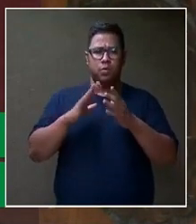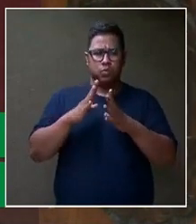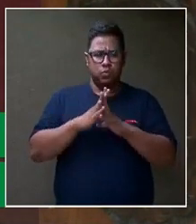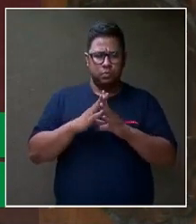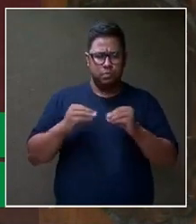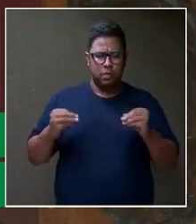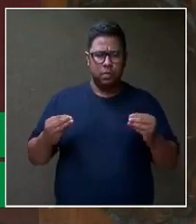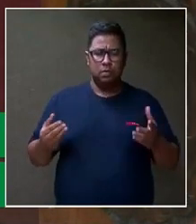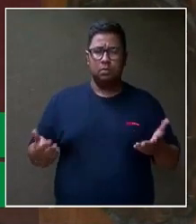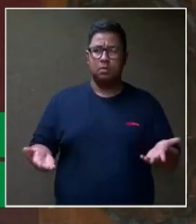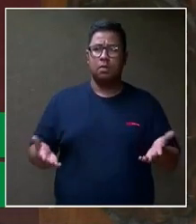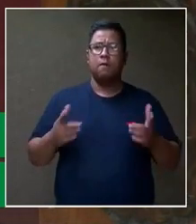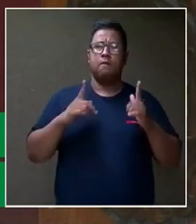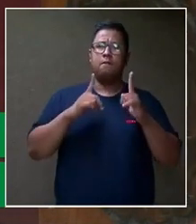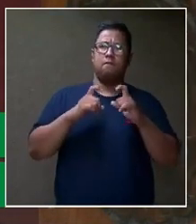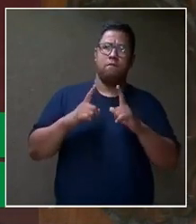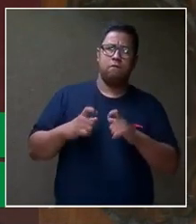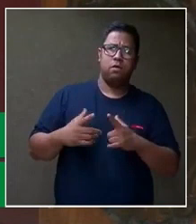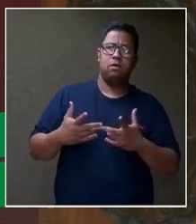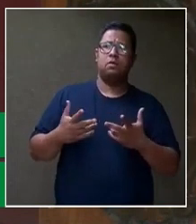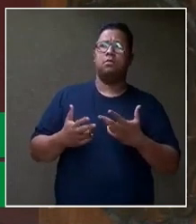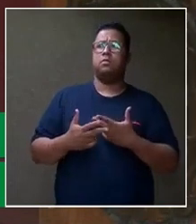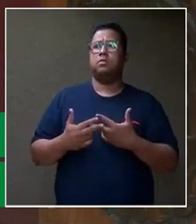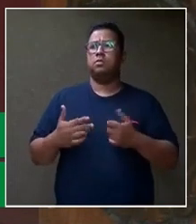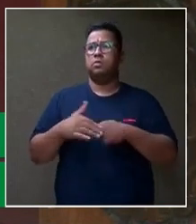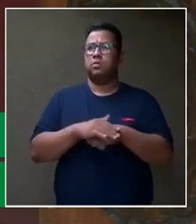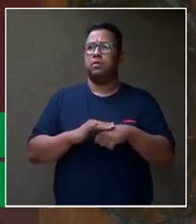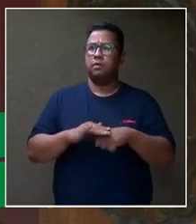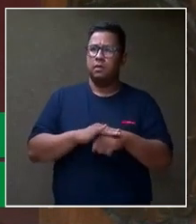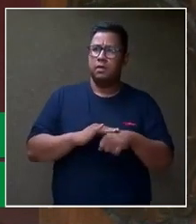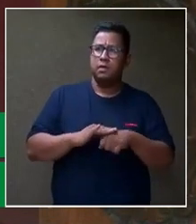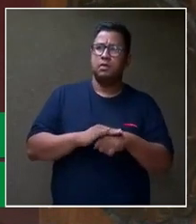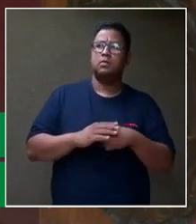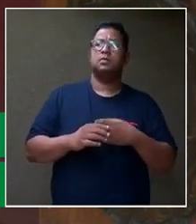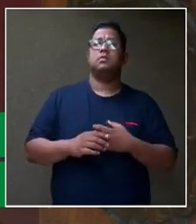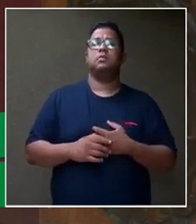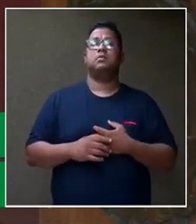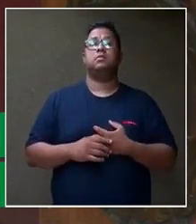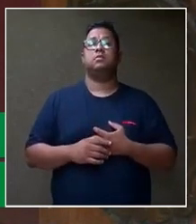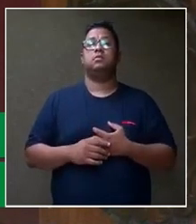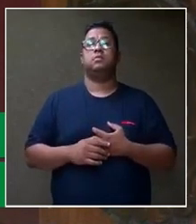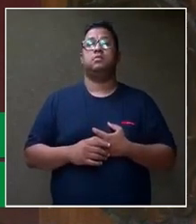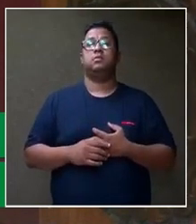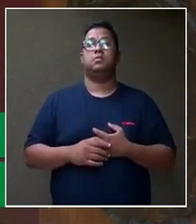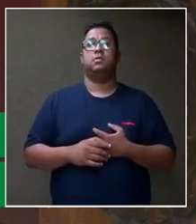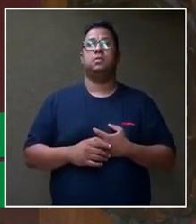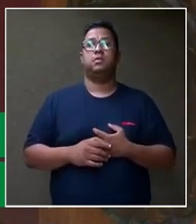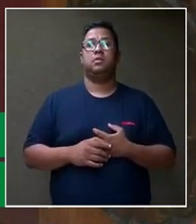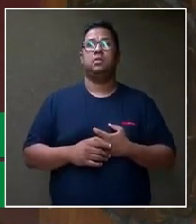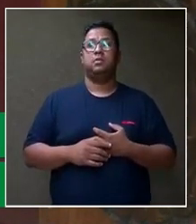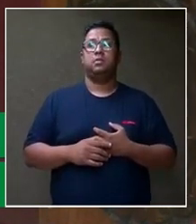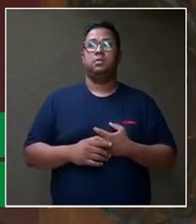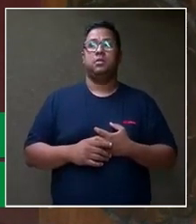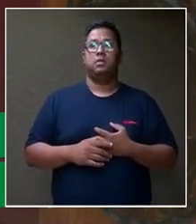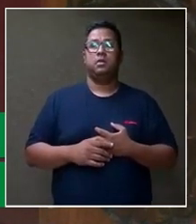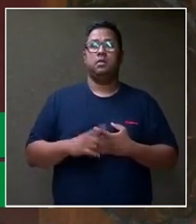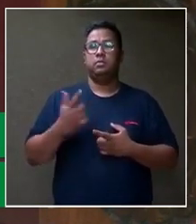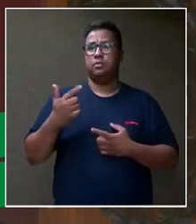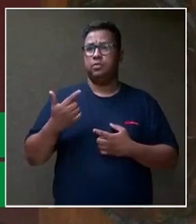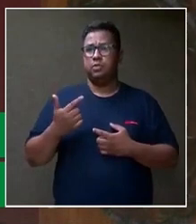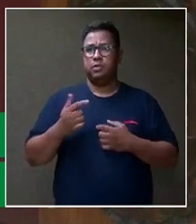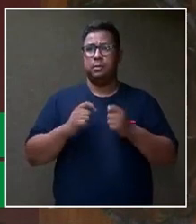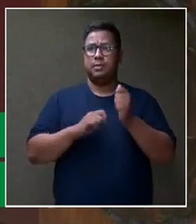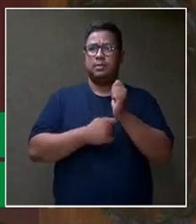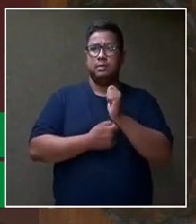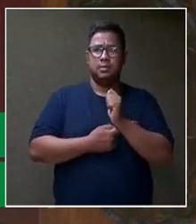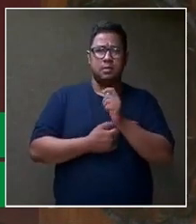sumido. Fotos, prints, conversas, e que ela não, que ele não tinha senha, ela achava que ele